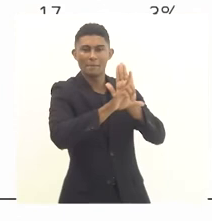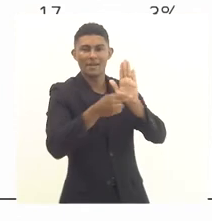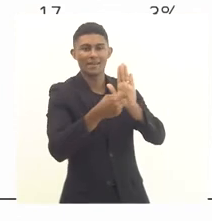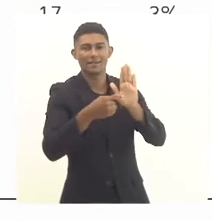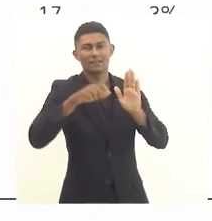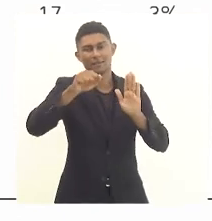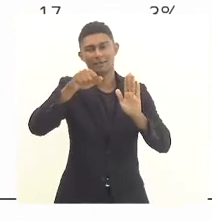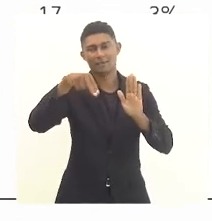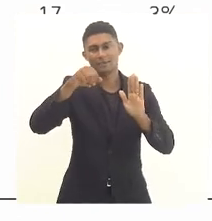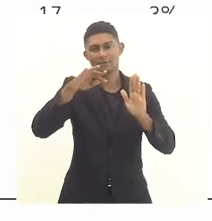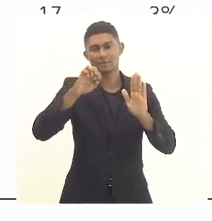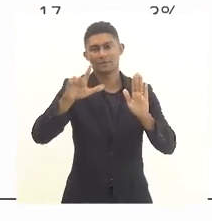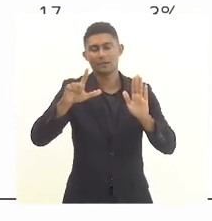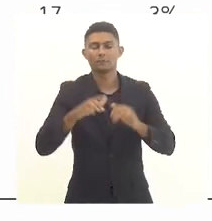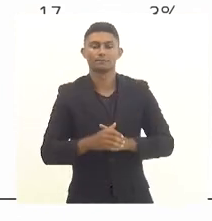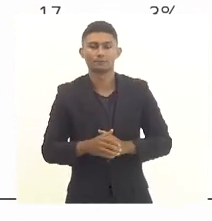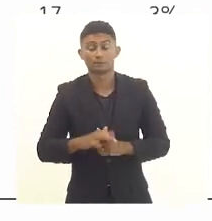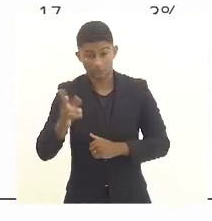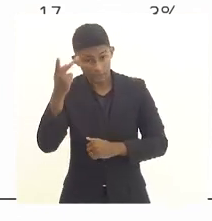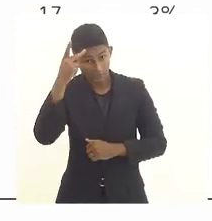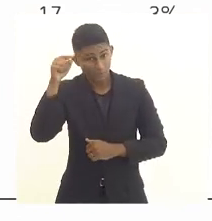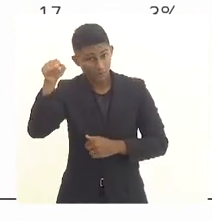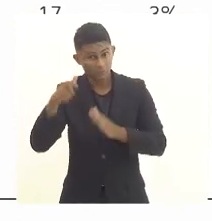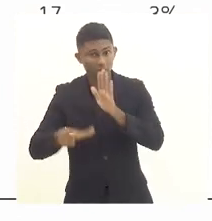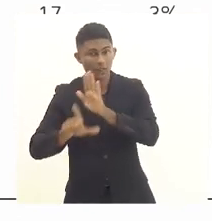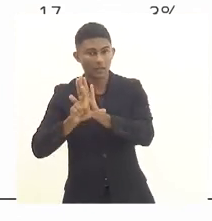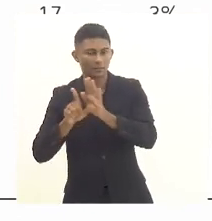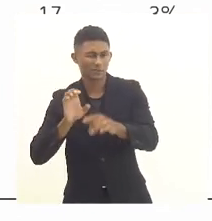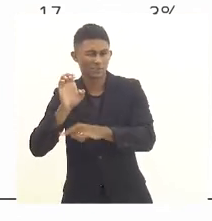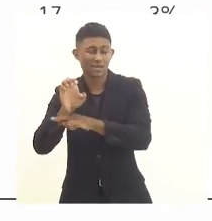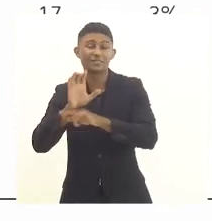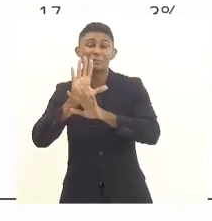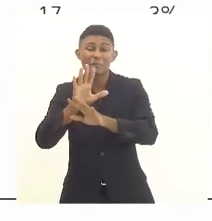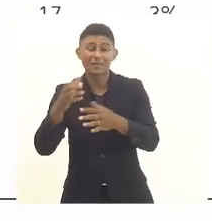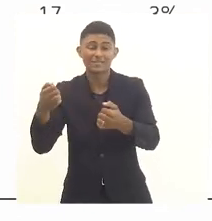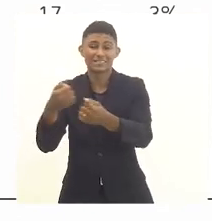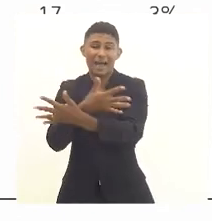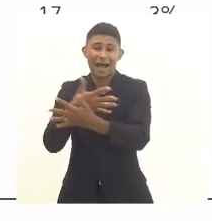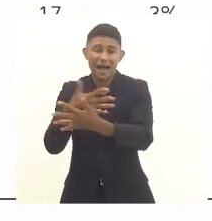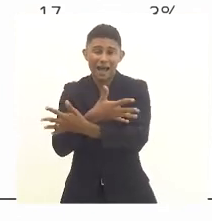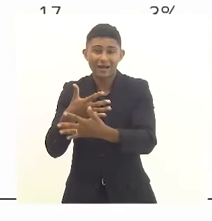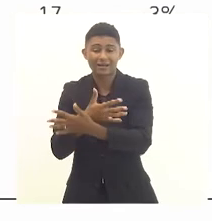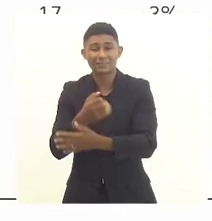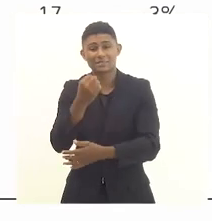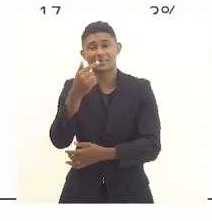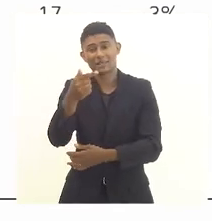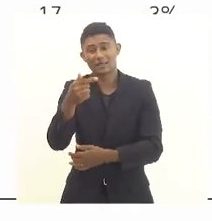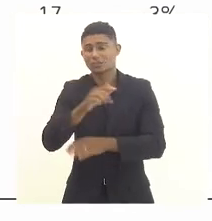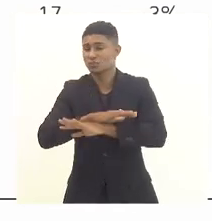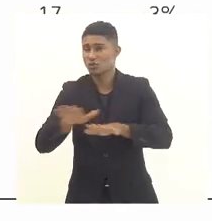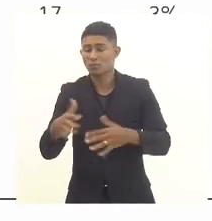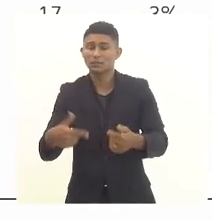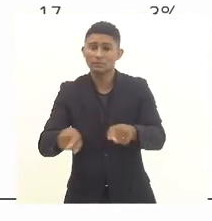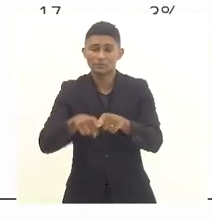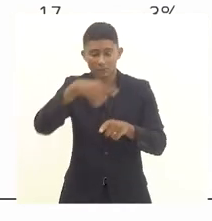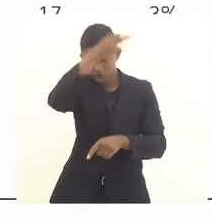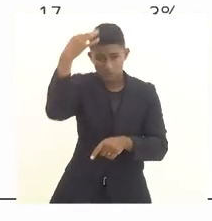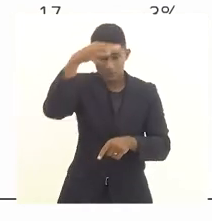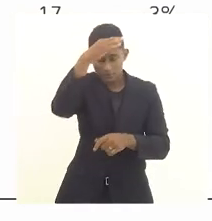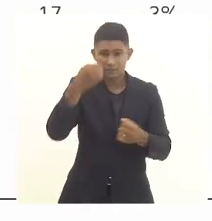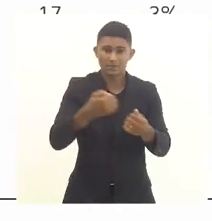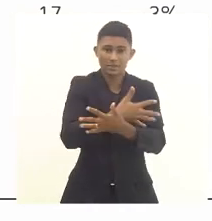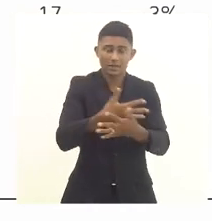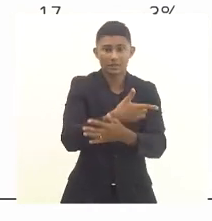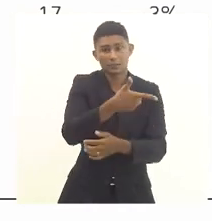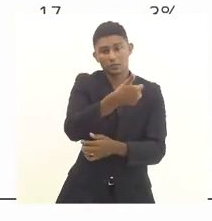Anatel. São Paulo, apesar da lei estadual também, ainda está com 3% dos municípios, só 17 municípios, Espírito Santo com 12, Santa Catarina com 5, Minas Gerais